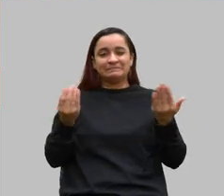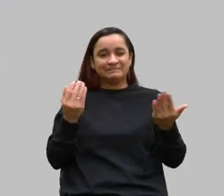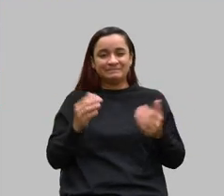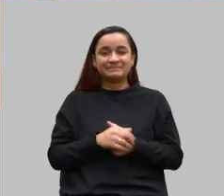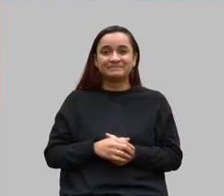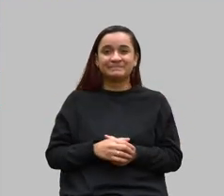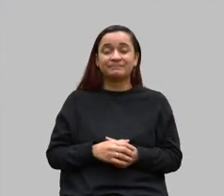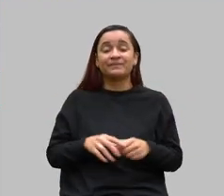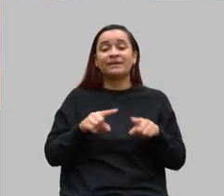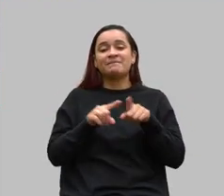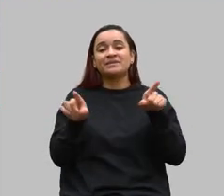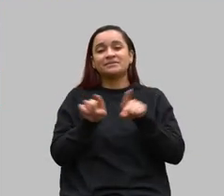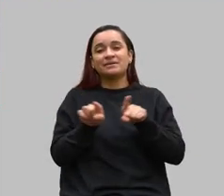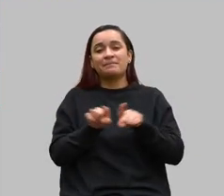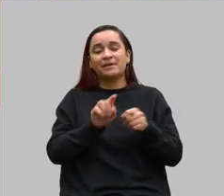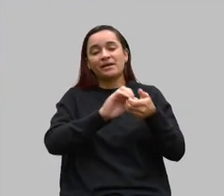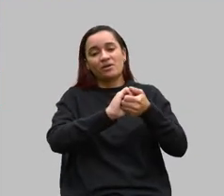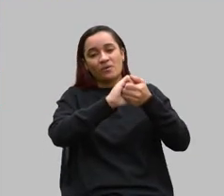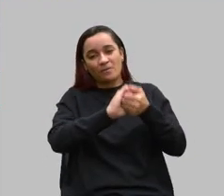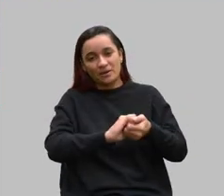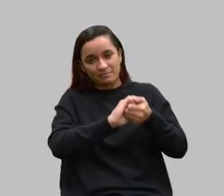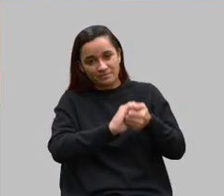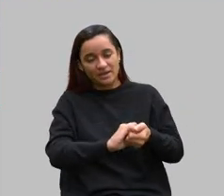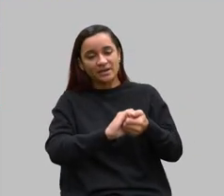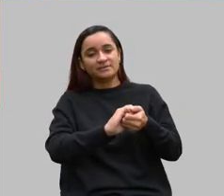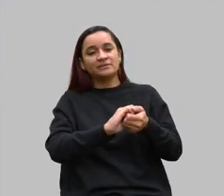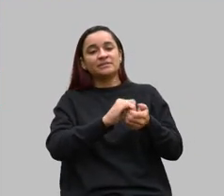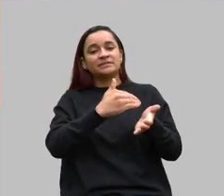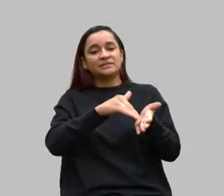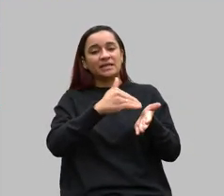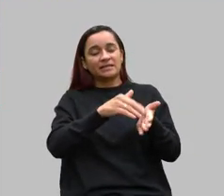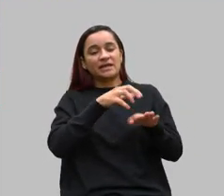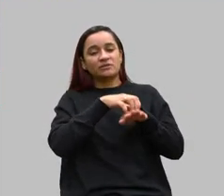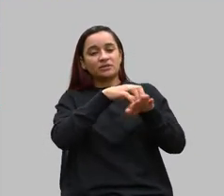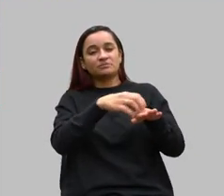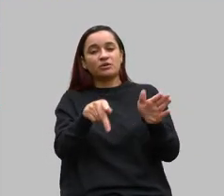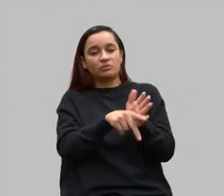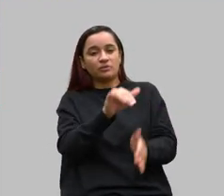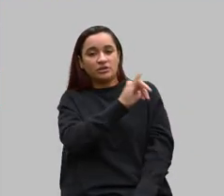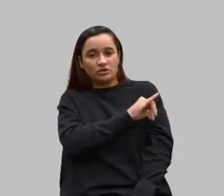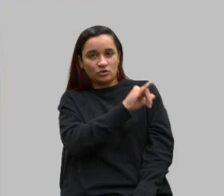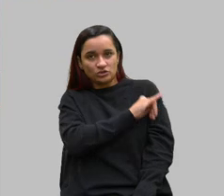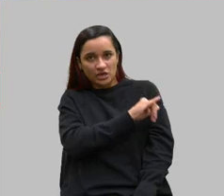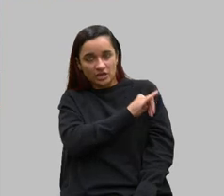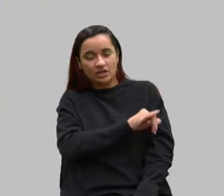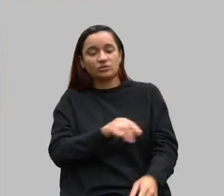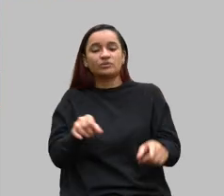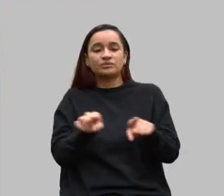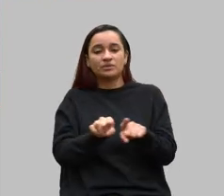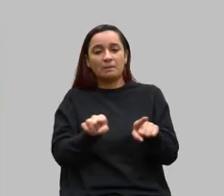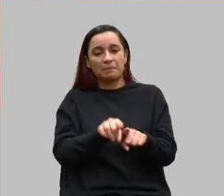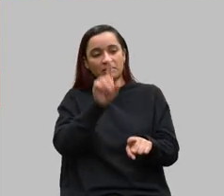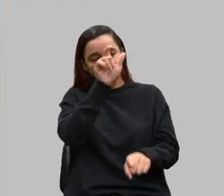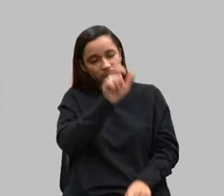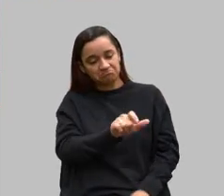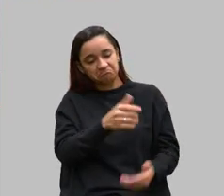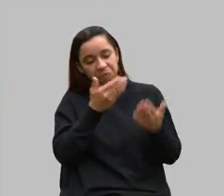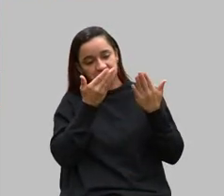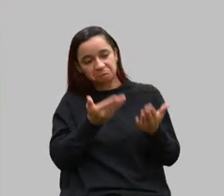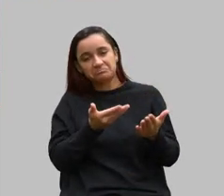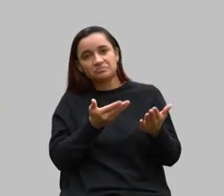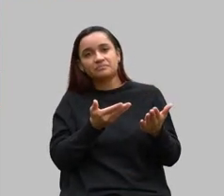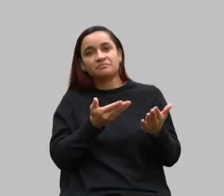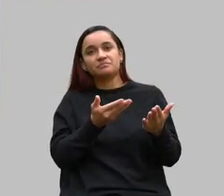saudação ao ex-secretário de Transportes do Rio de Janeiro delmo Pinho também uma autoridade eh